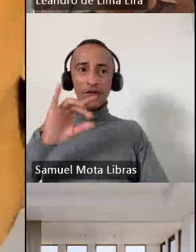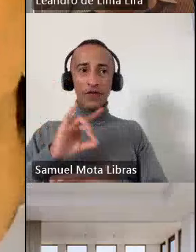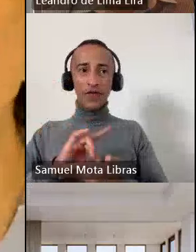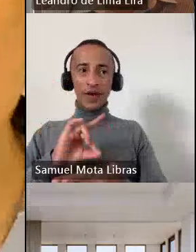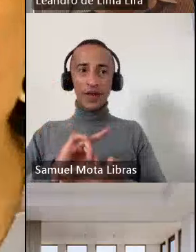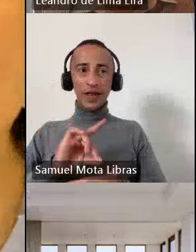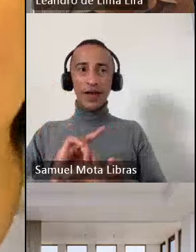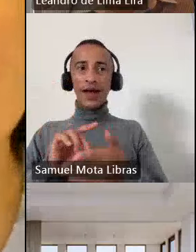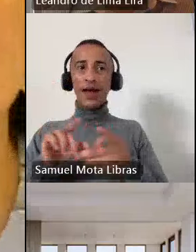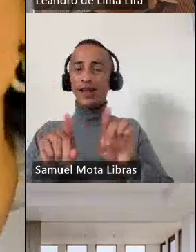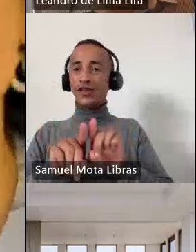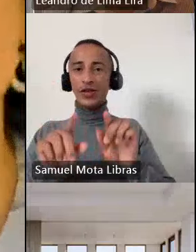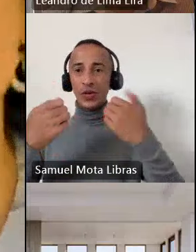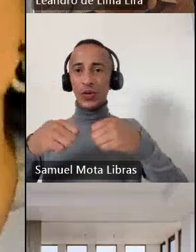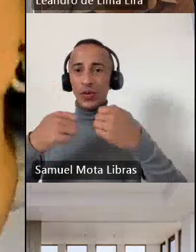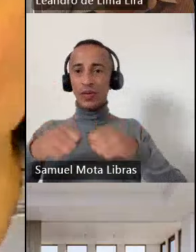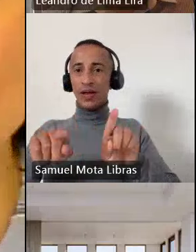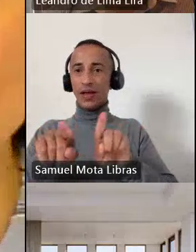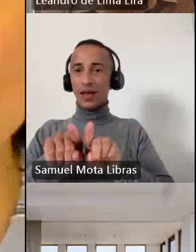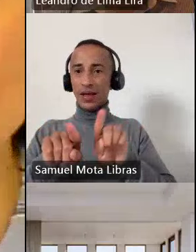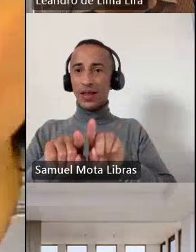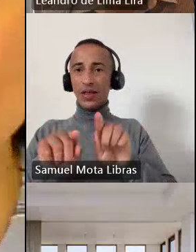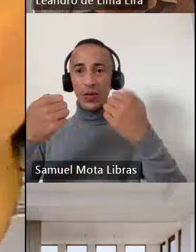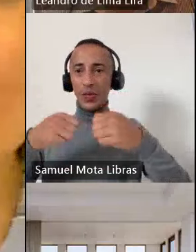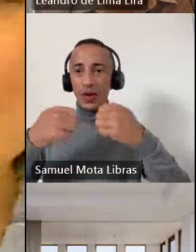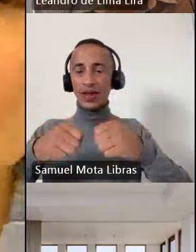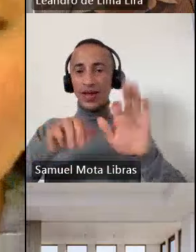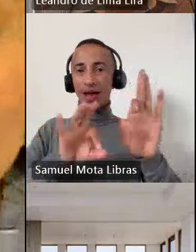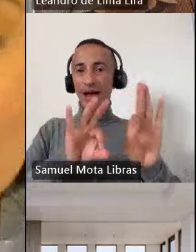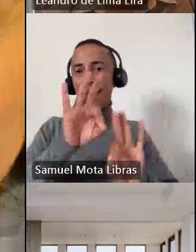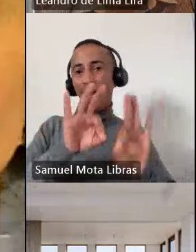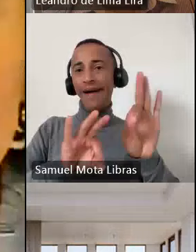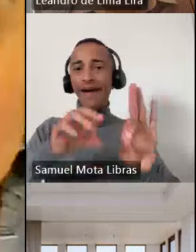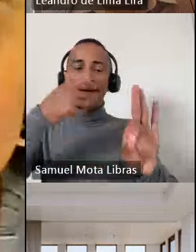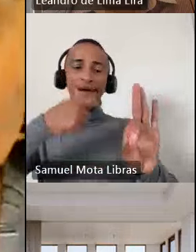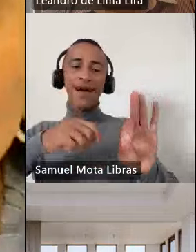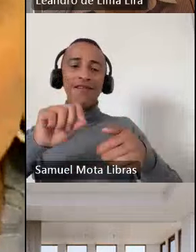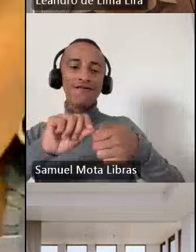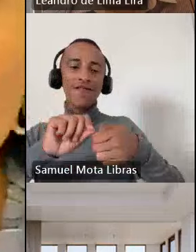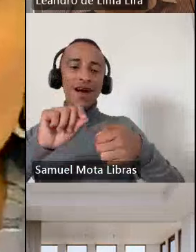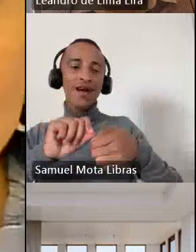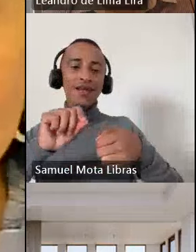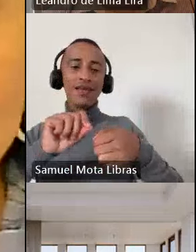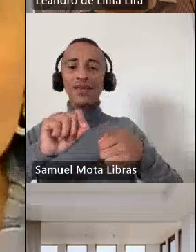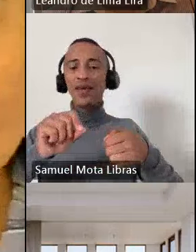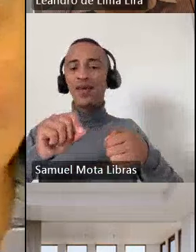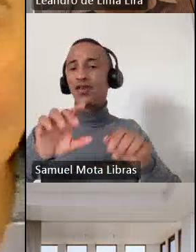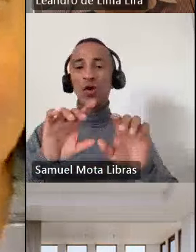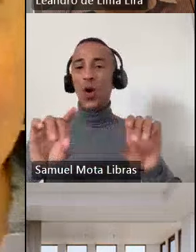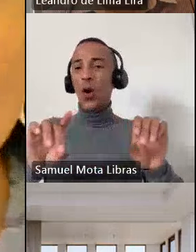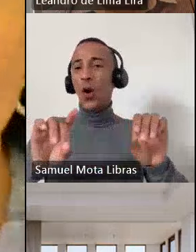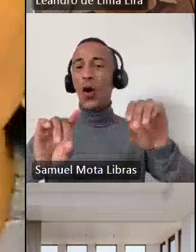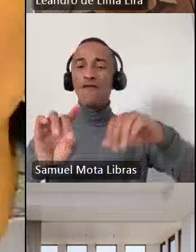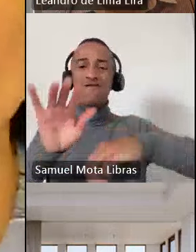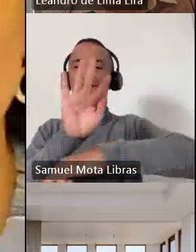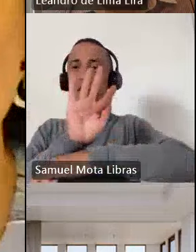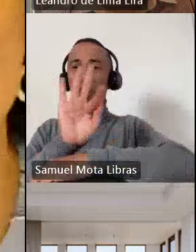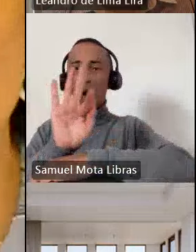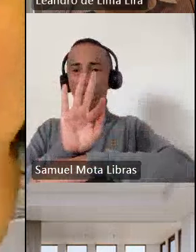necessariamente a gente precisa for assim fazer isso de uma forma estritamente formal né a gente tem muitas